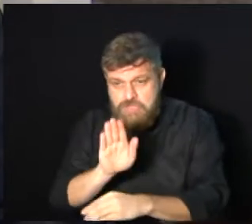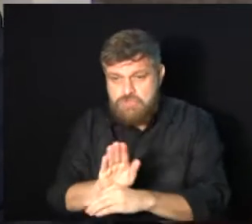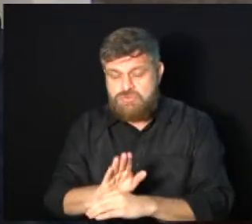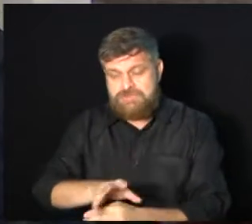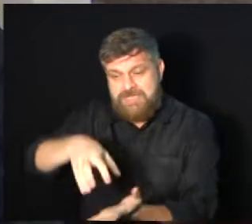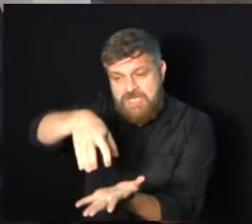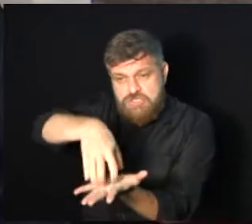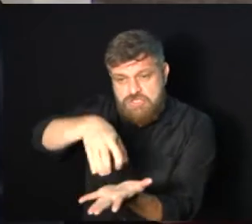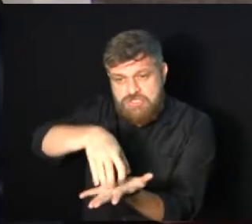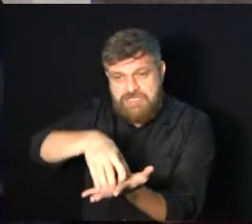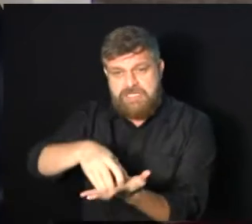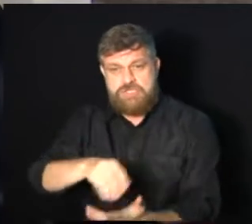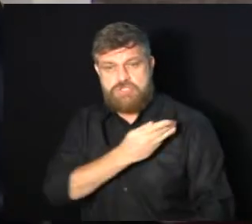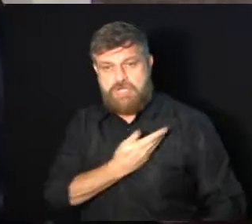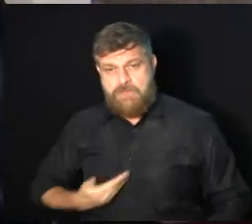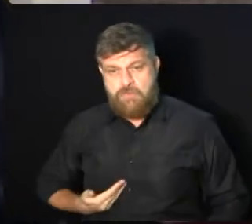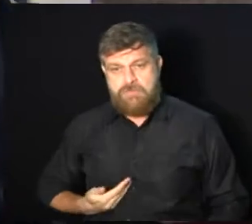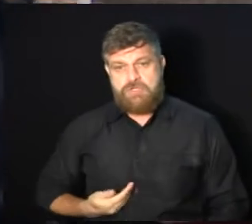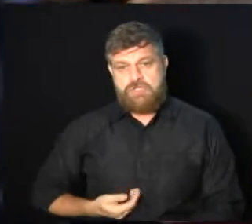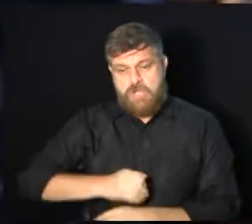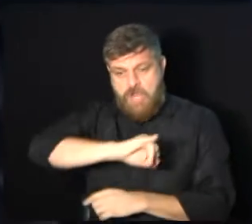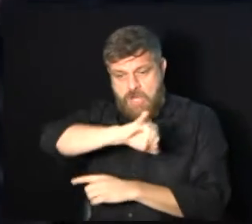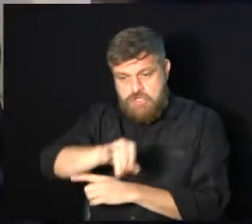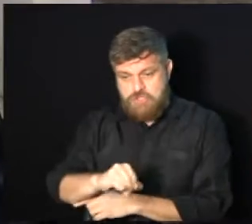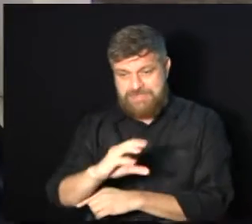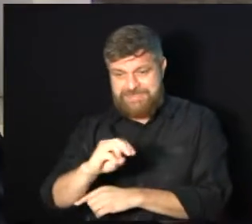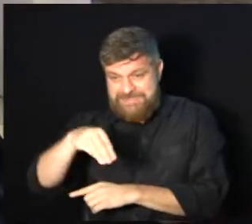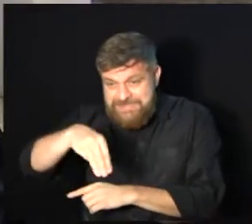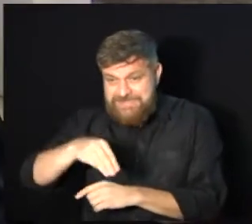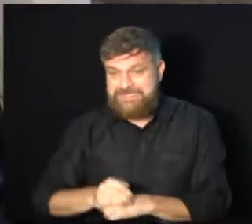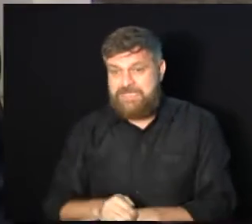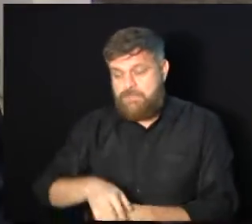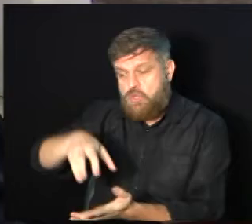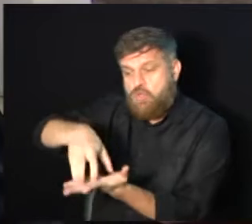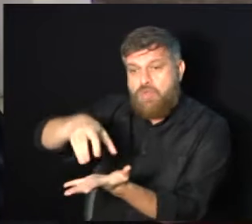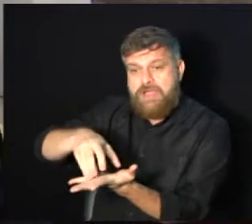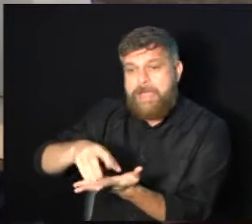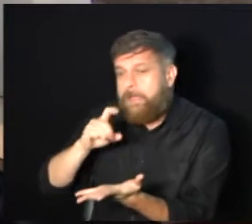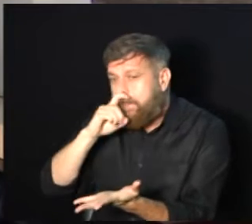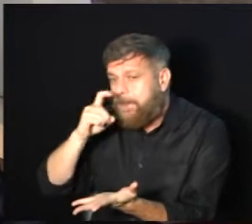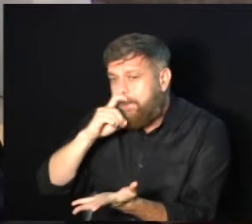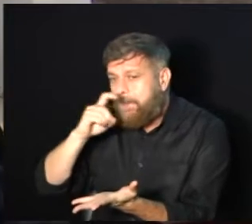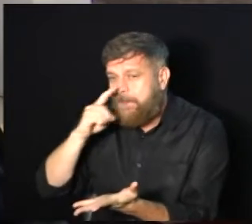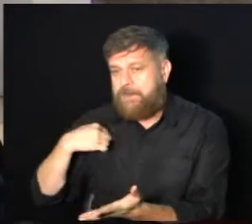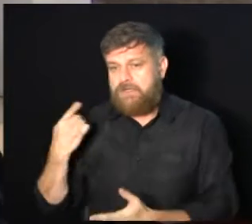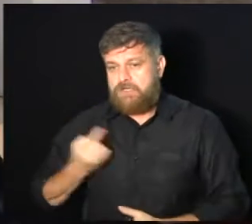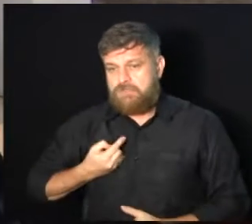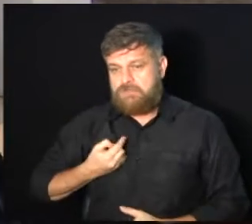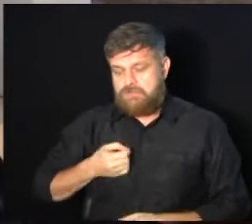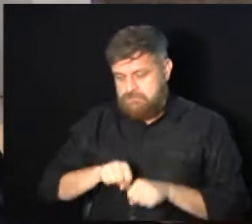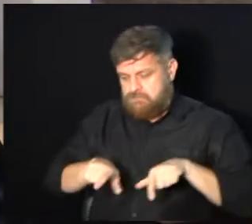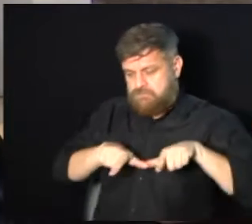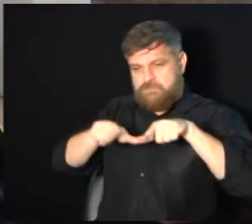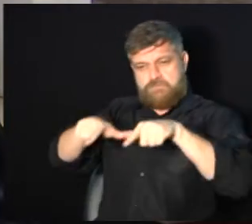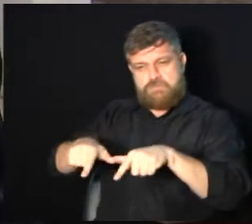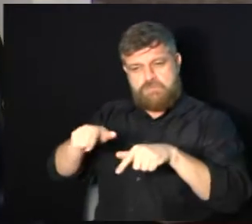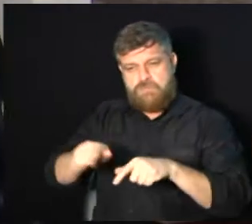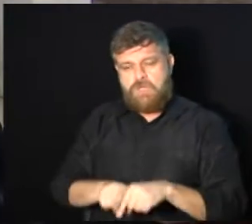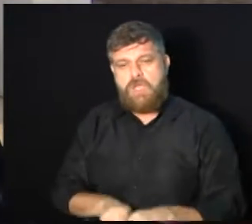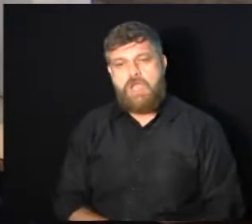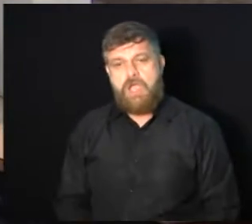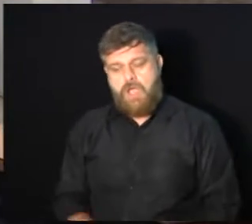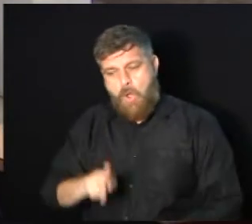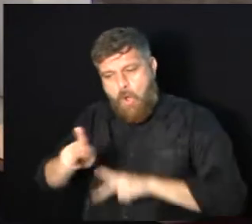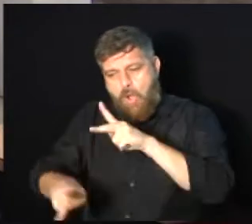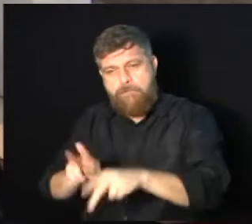Jovens Cumprindo Sua Missão, a JCM, no Distrito do Ouro Verde. Nós reconhecemos esta entidade como de utilidade pública,